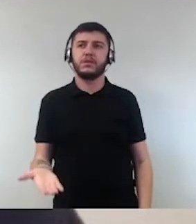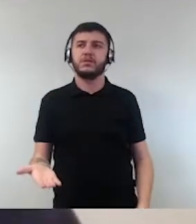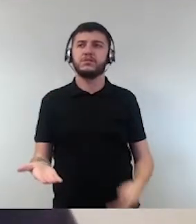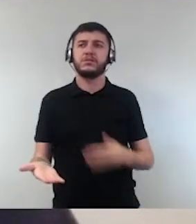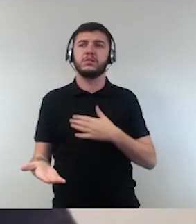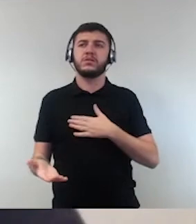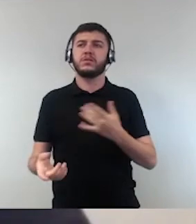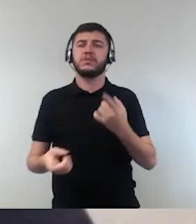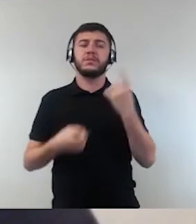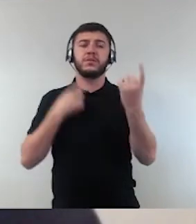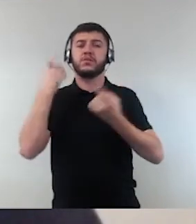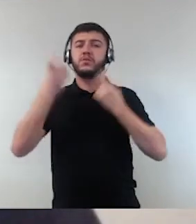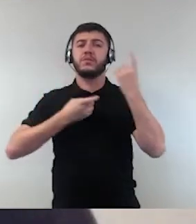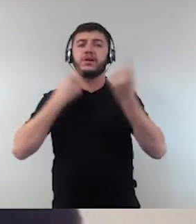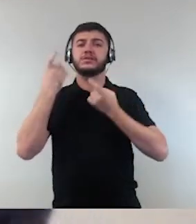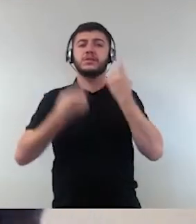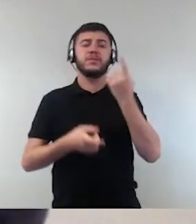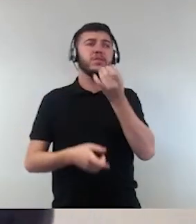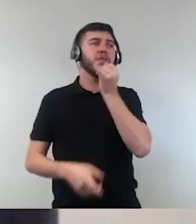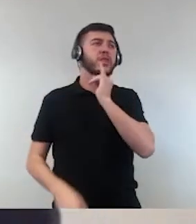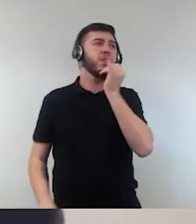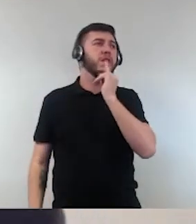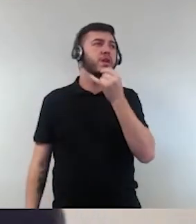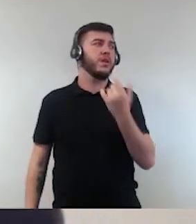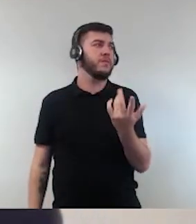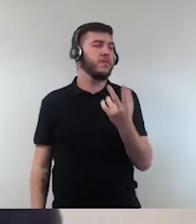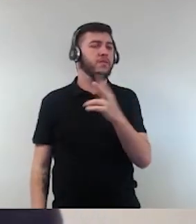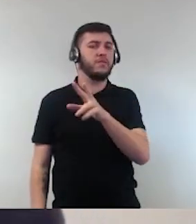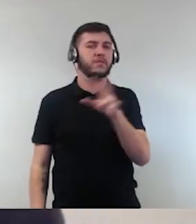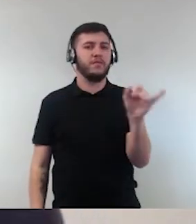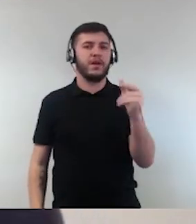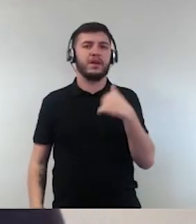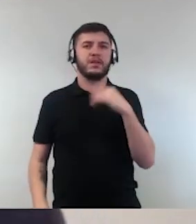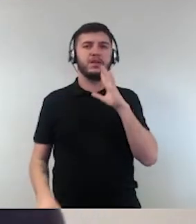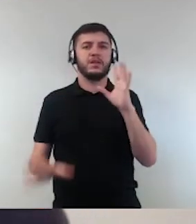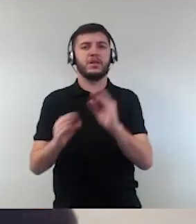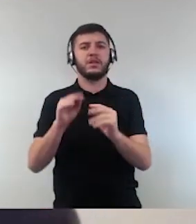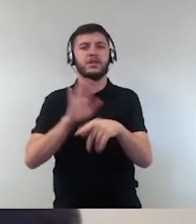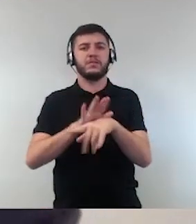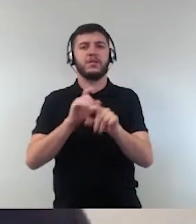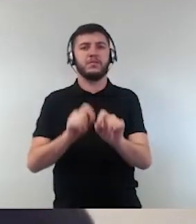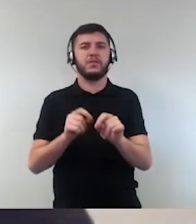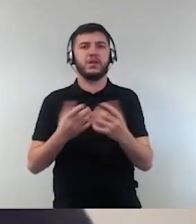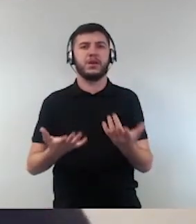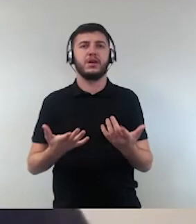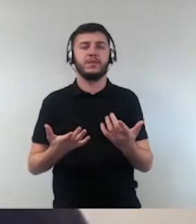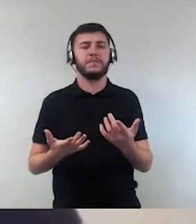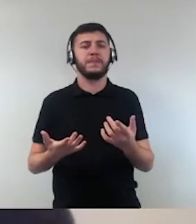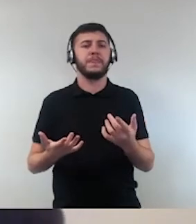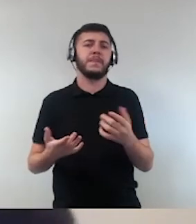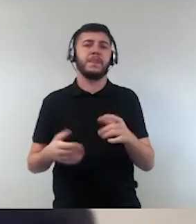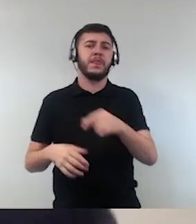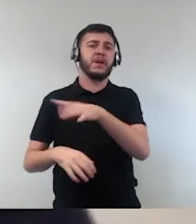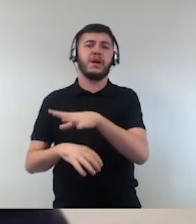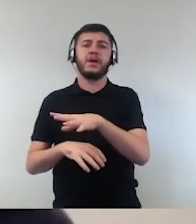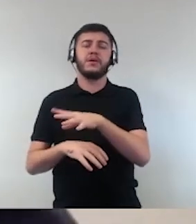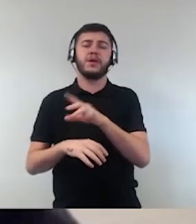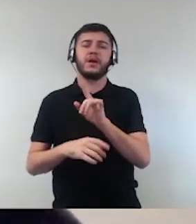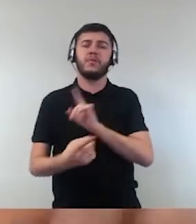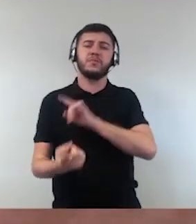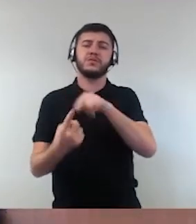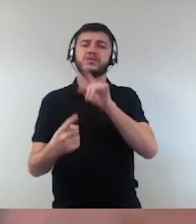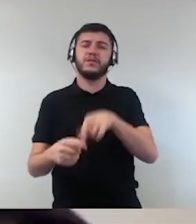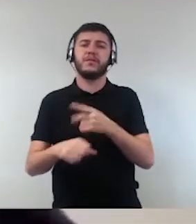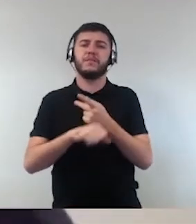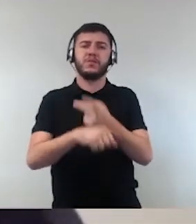Meu temor reside de repente, se interpretar que aquele endereçamento foi para se buscar uma espécie de